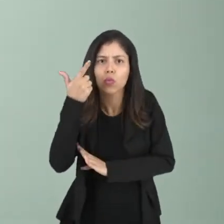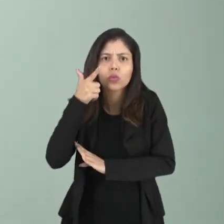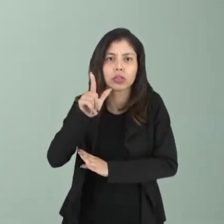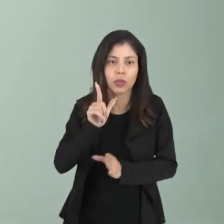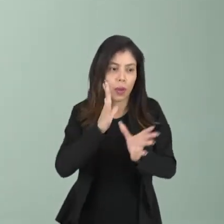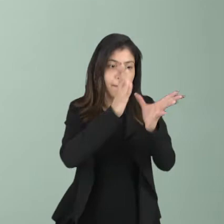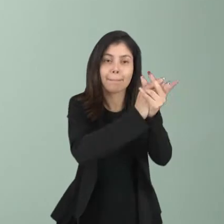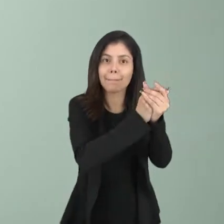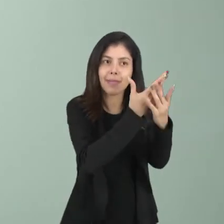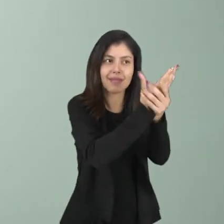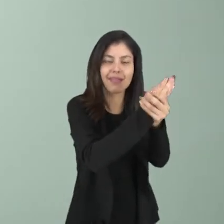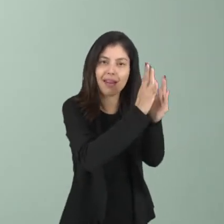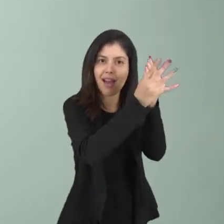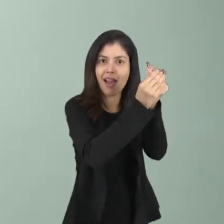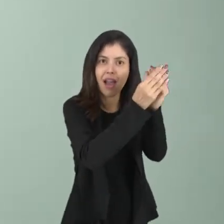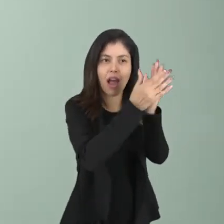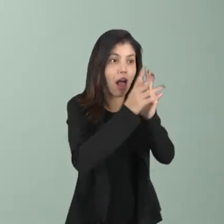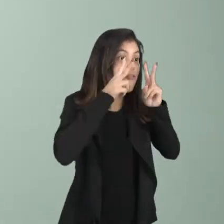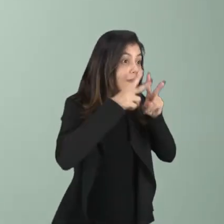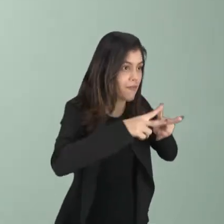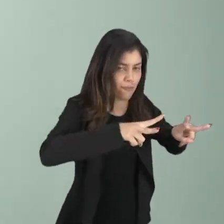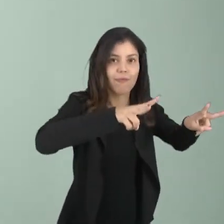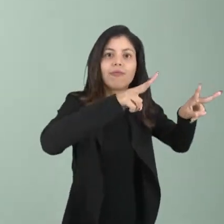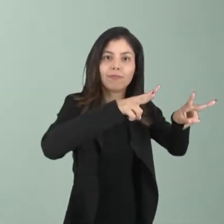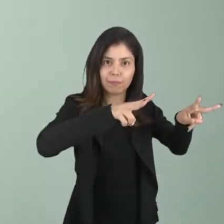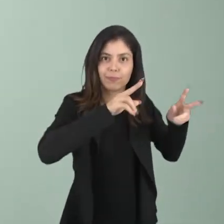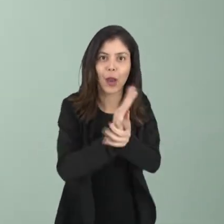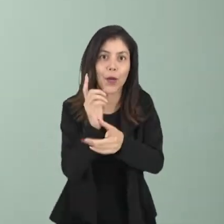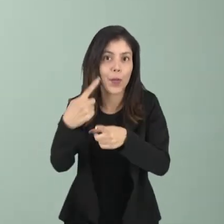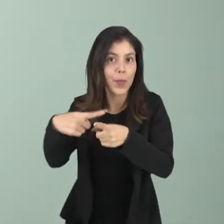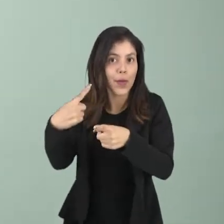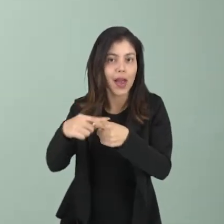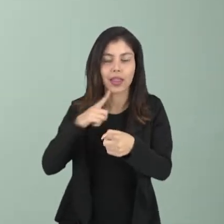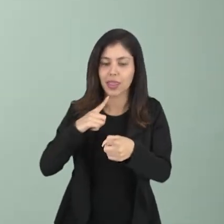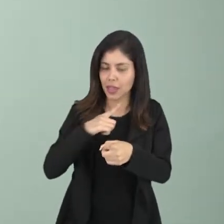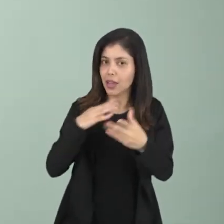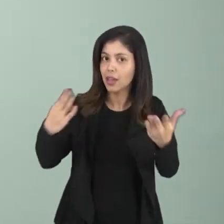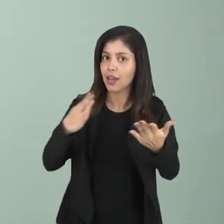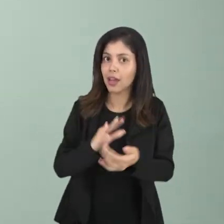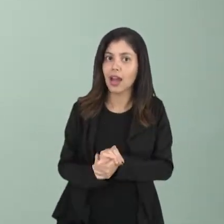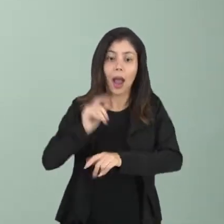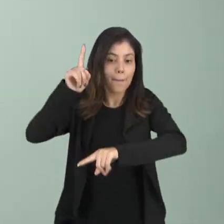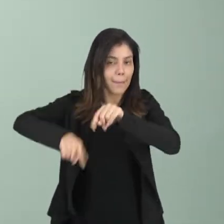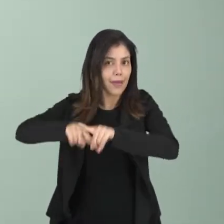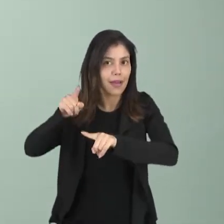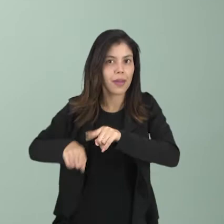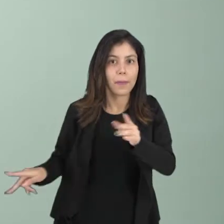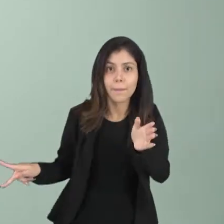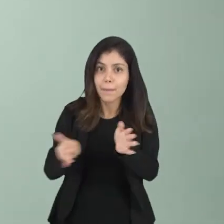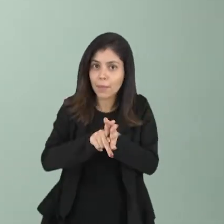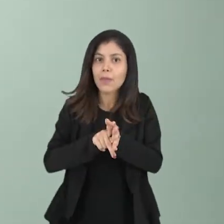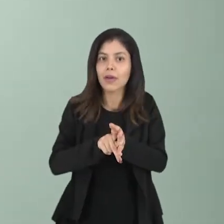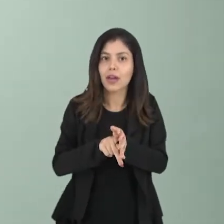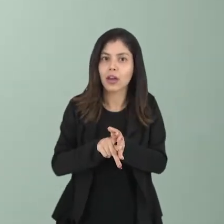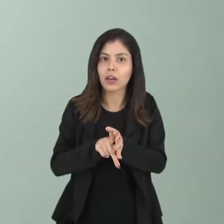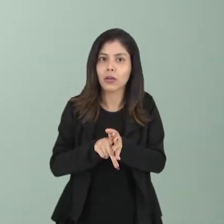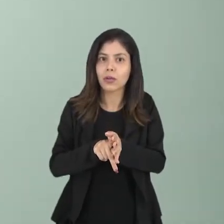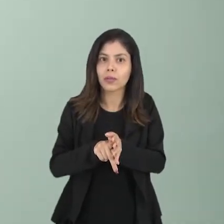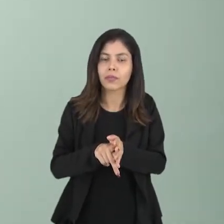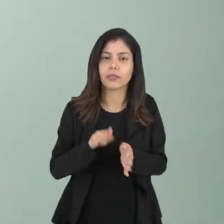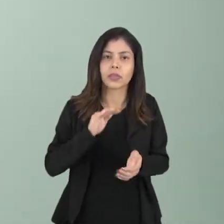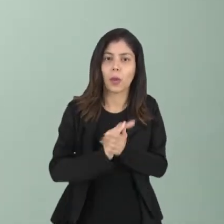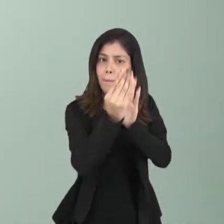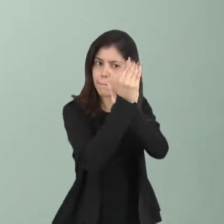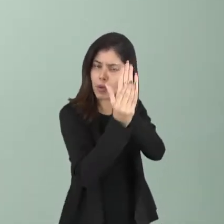consigo tocar, eu consigo visualizar, porque ocorreu a materialização de um